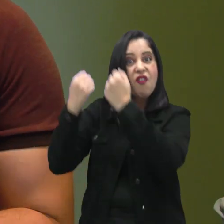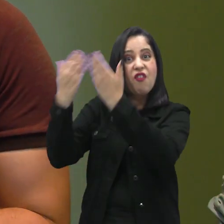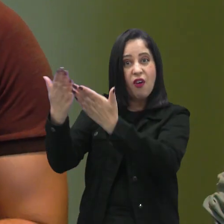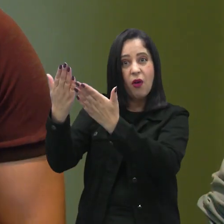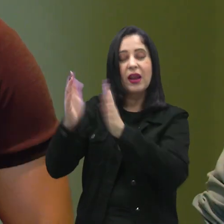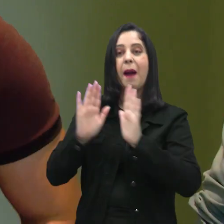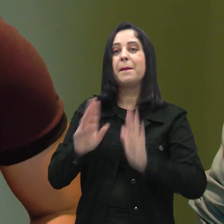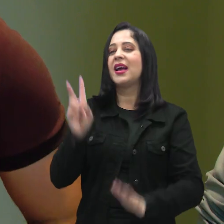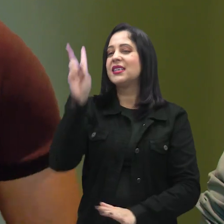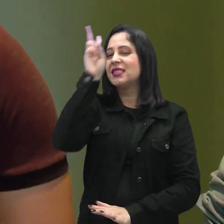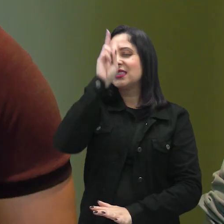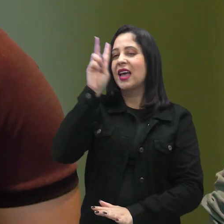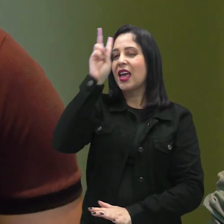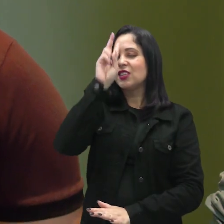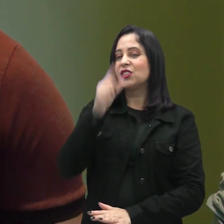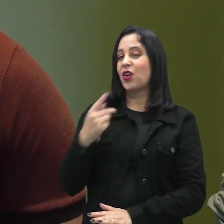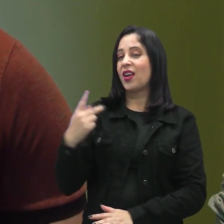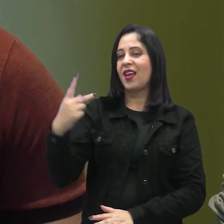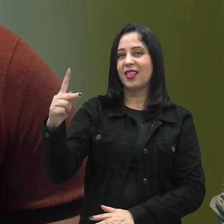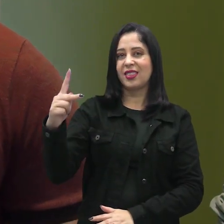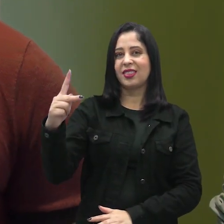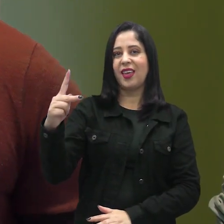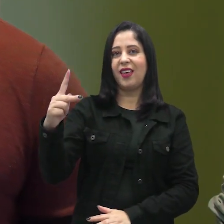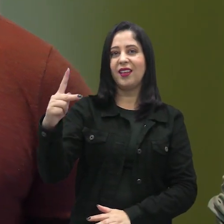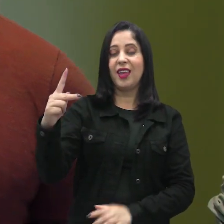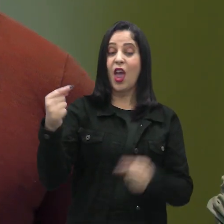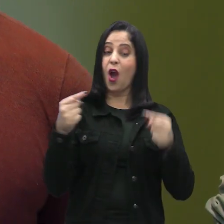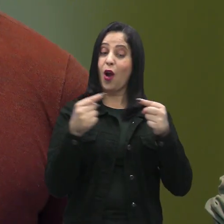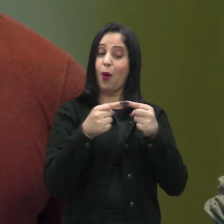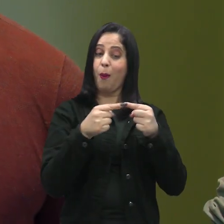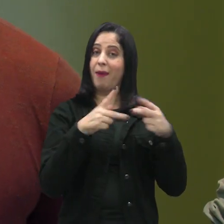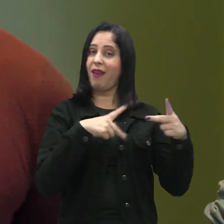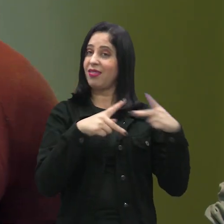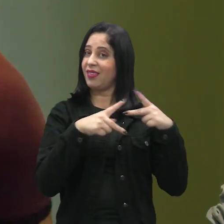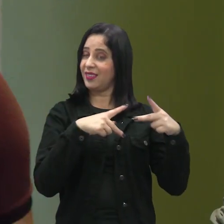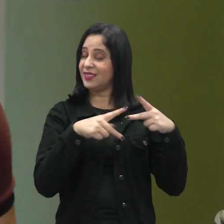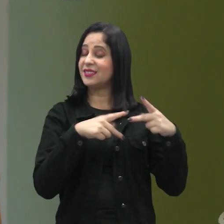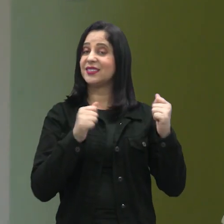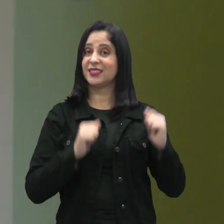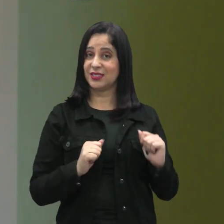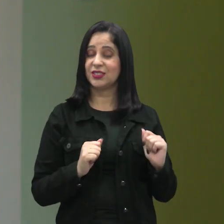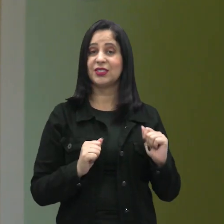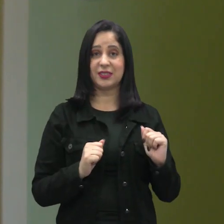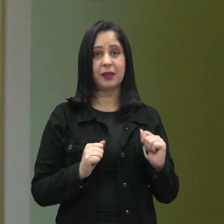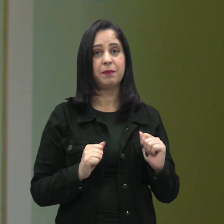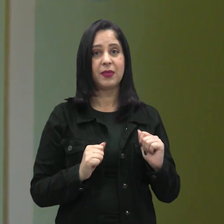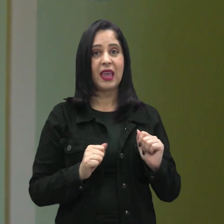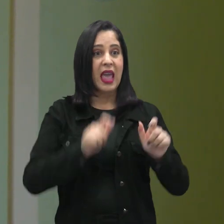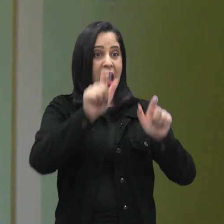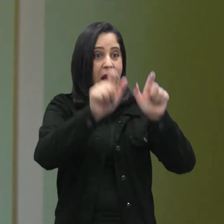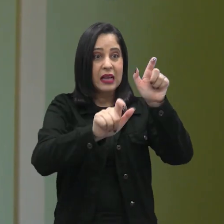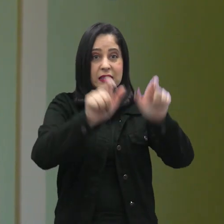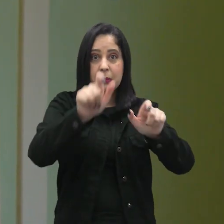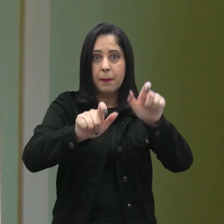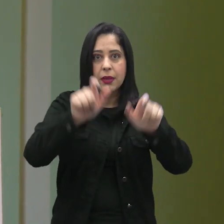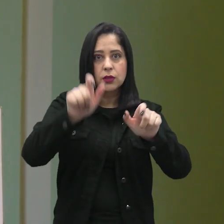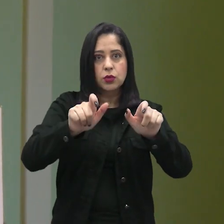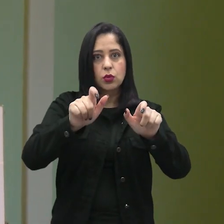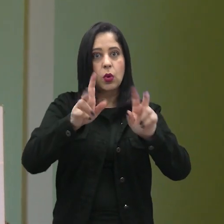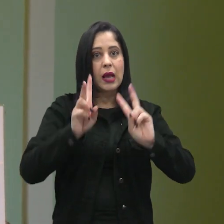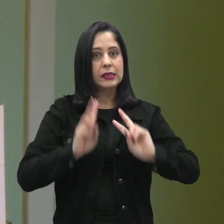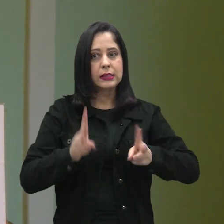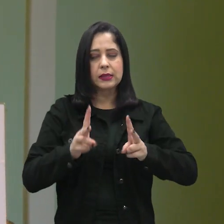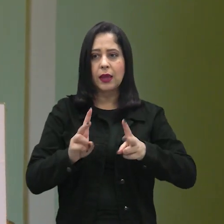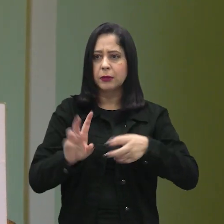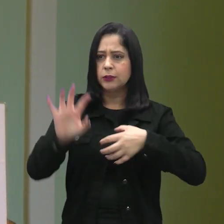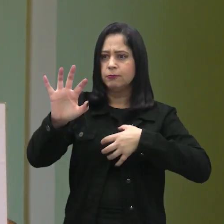do Padre Rodolfo Komorek se atrela bastante à história de São José dos Campos. E muitas pessoas aqui têm